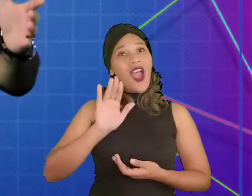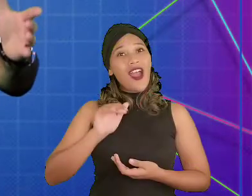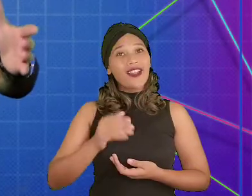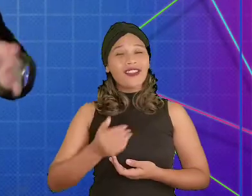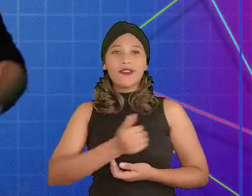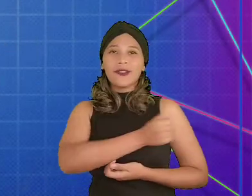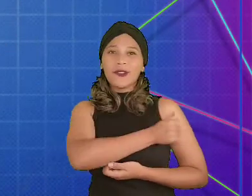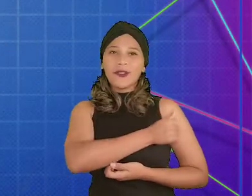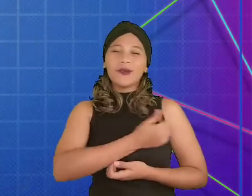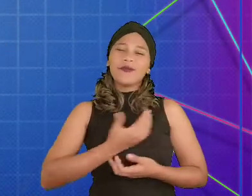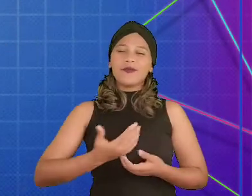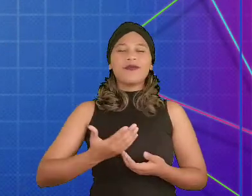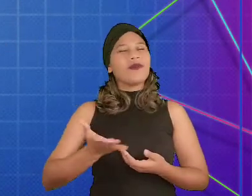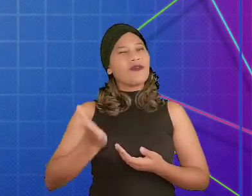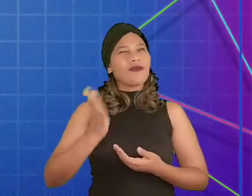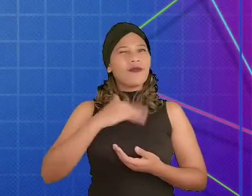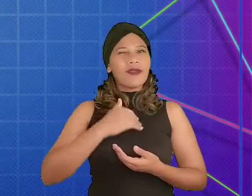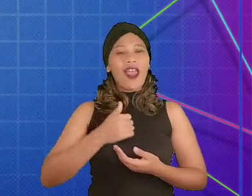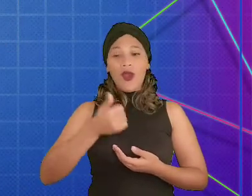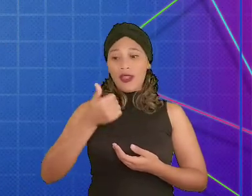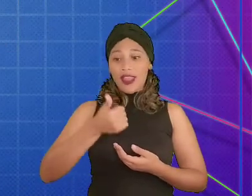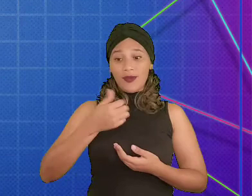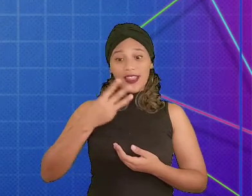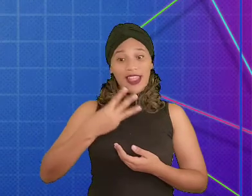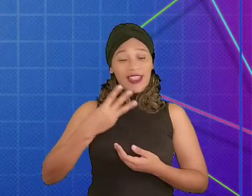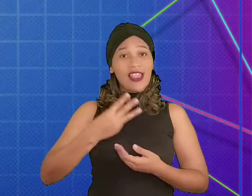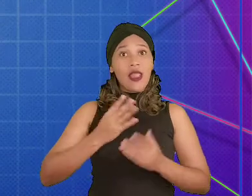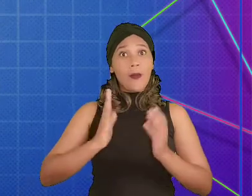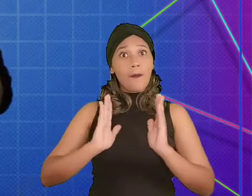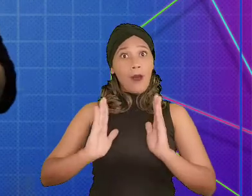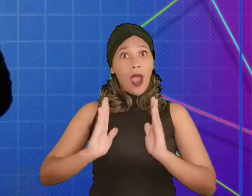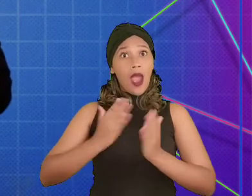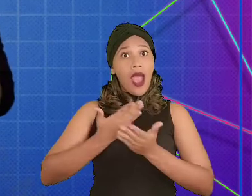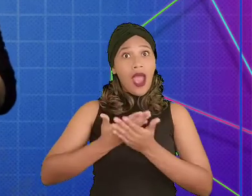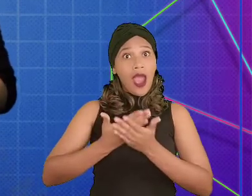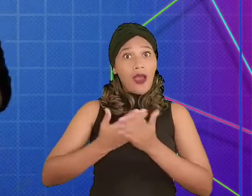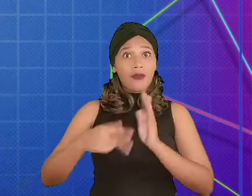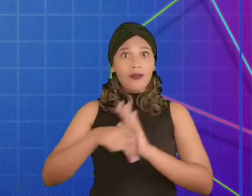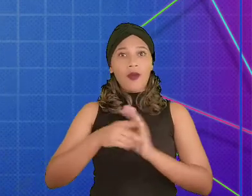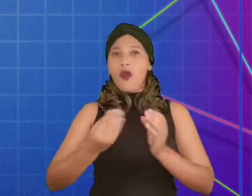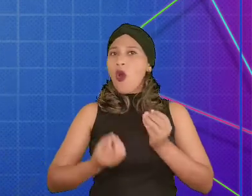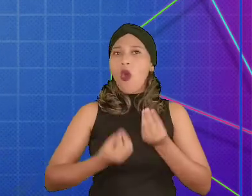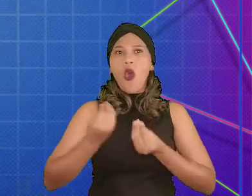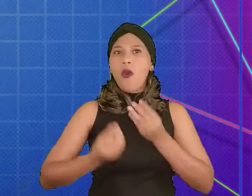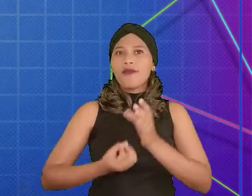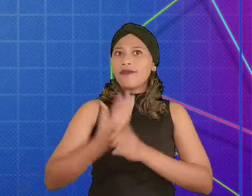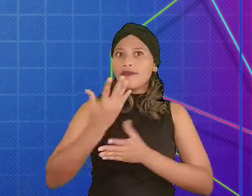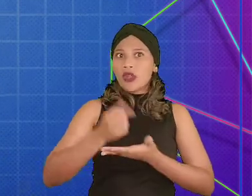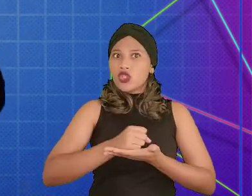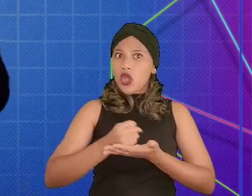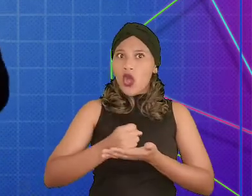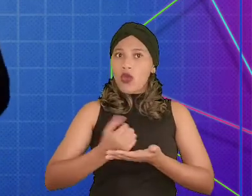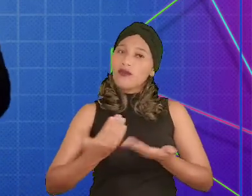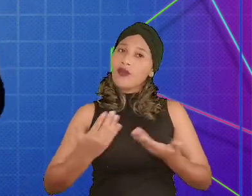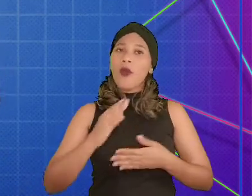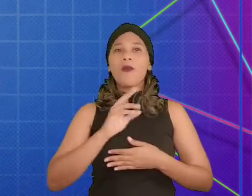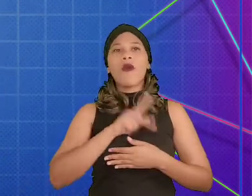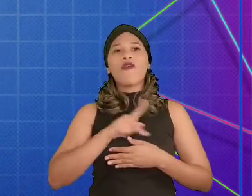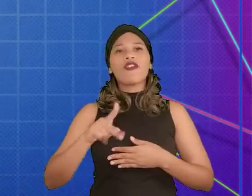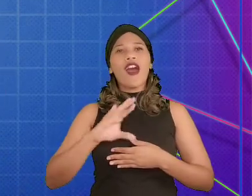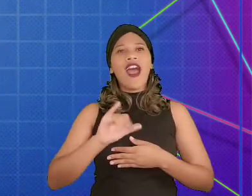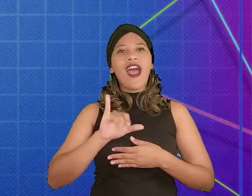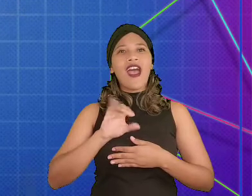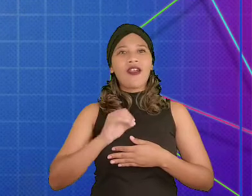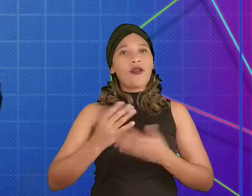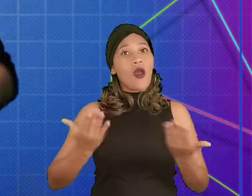Olá, queridos alunos! Sejam bem-vindos à 13ª fase do seu curso de Criar Jogos. Eu sou o professor Caio e hoje nós vamos falar de